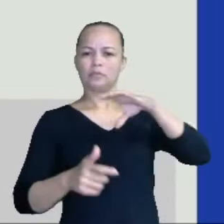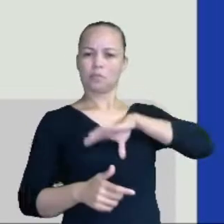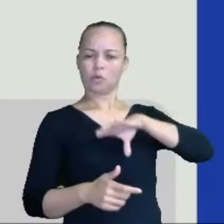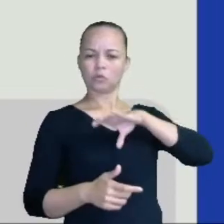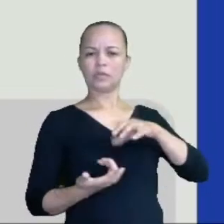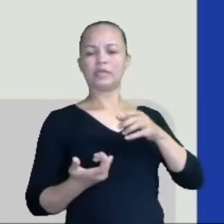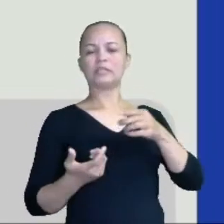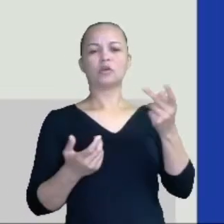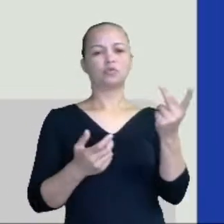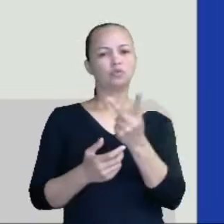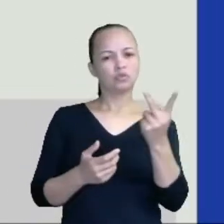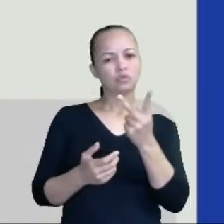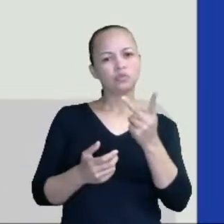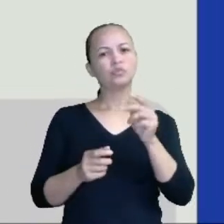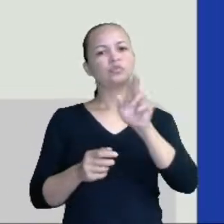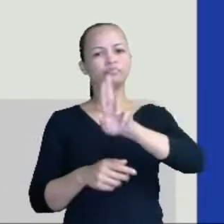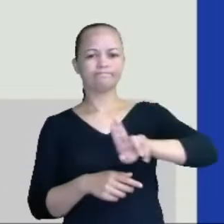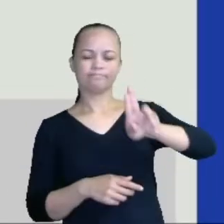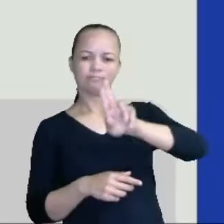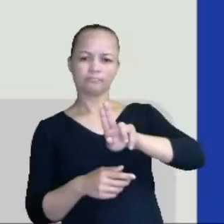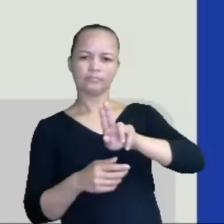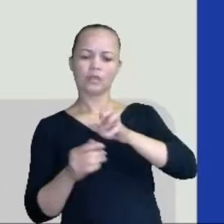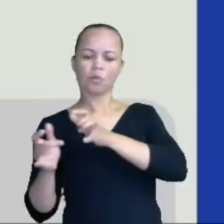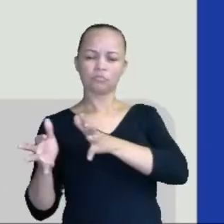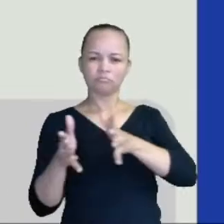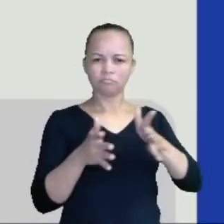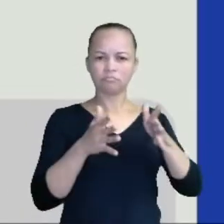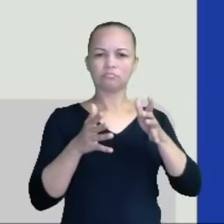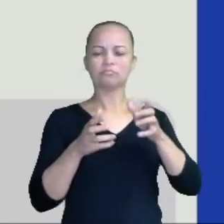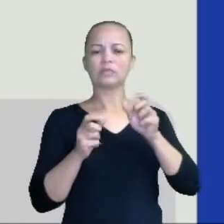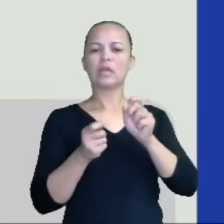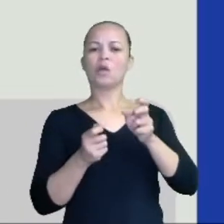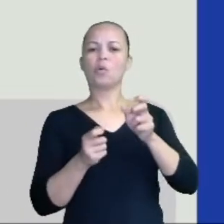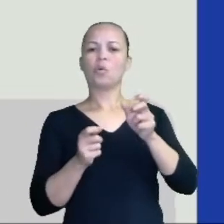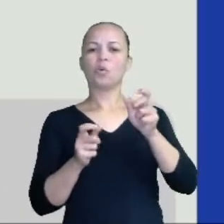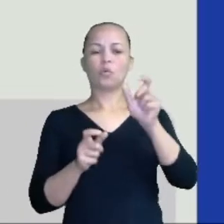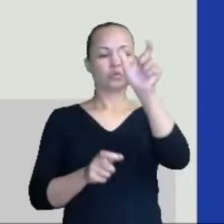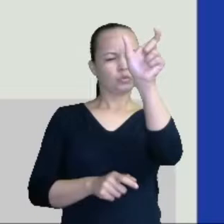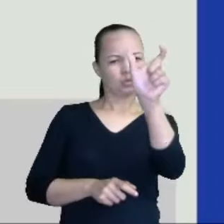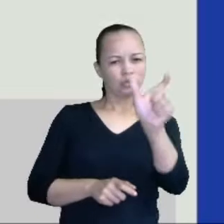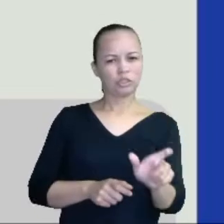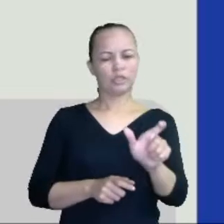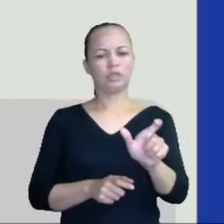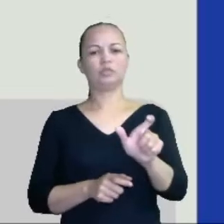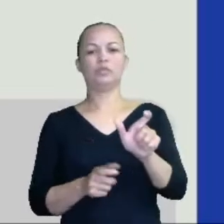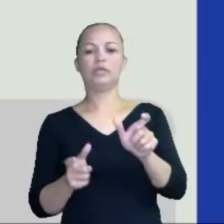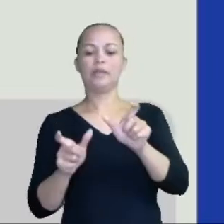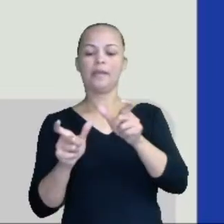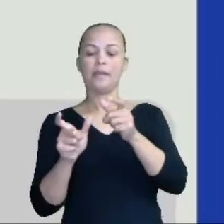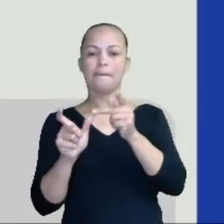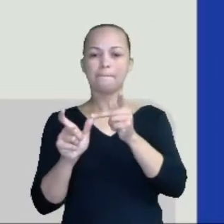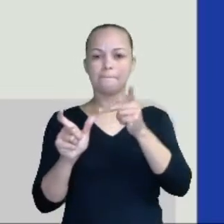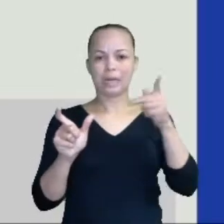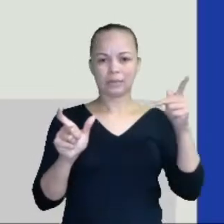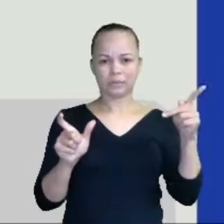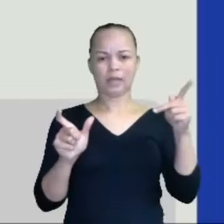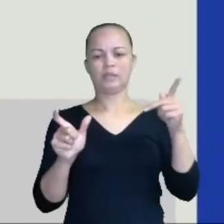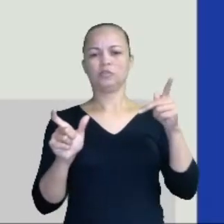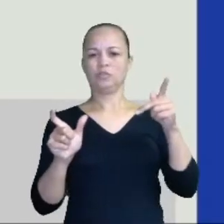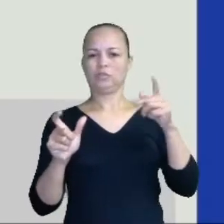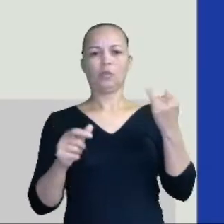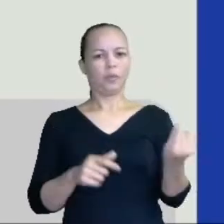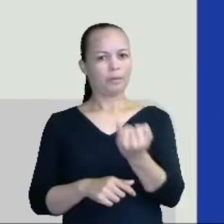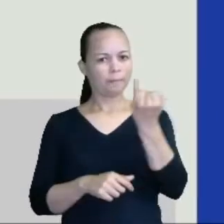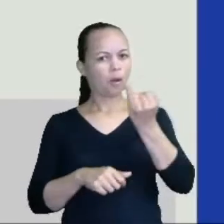e predicado. Consequentemente, o sujeito e o predicado são os termos essenciais de uma